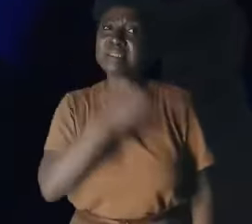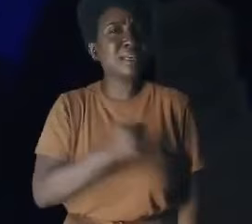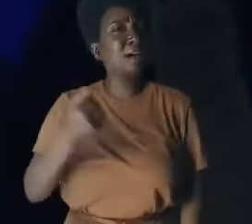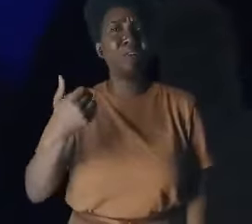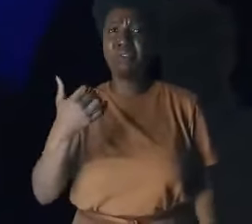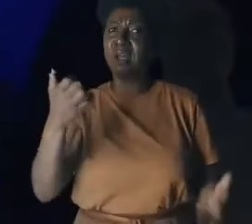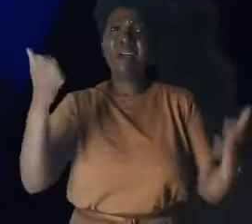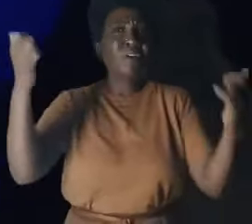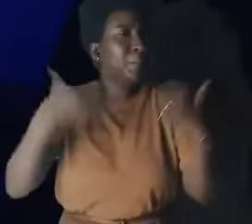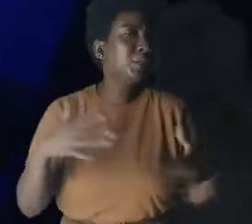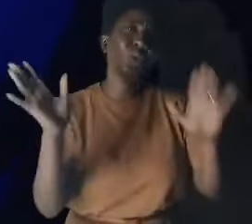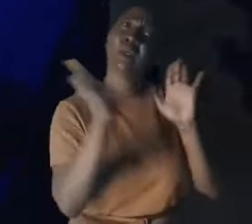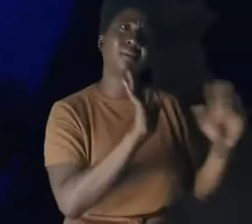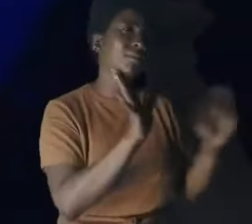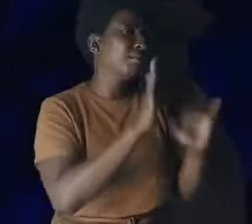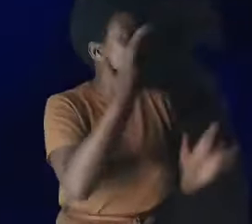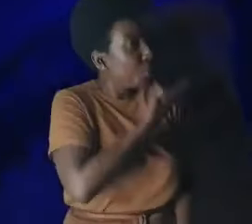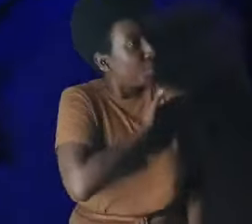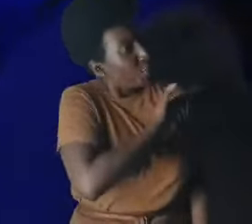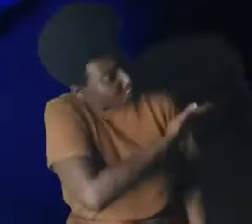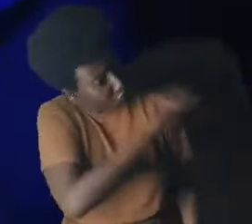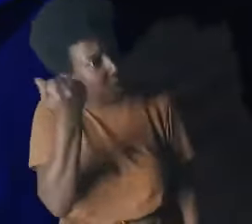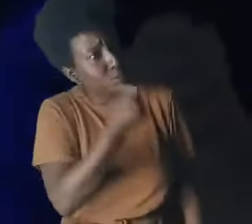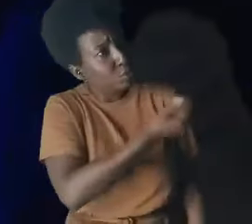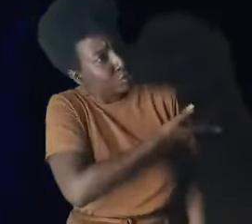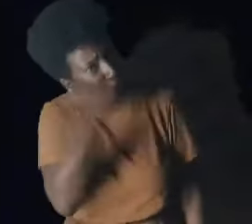Eu não vou te abandonar, meu amigo. Vamos.